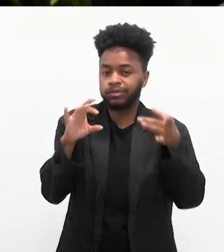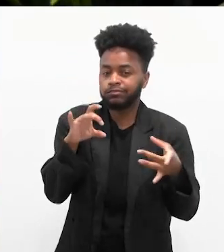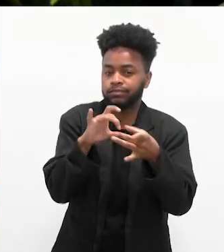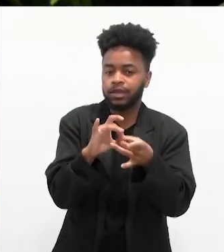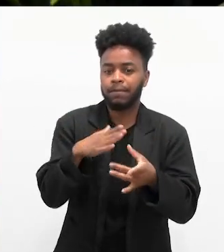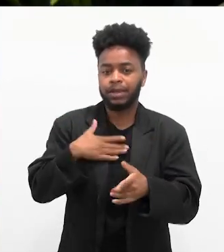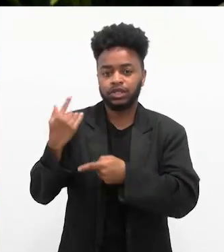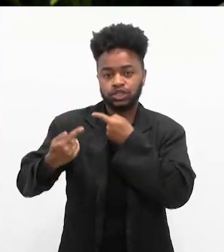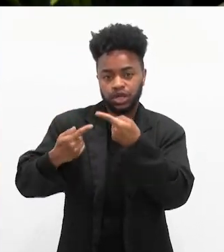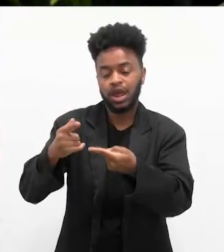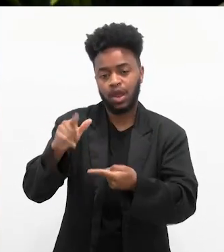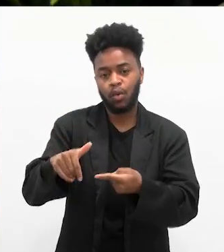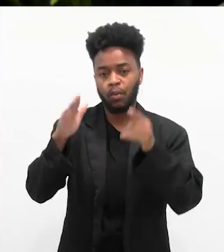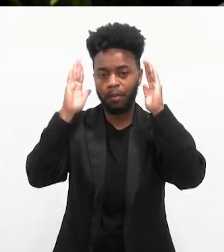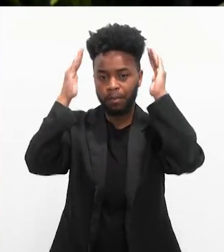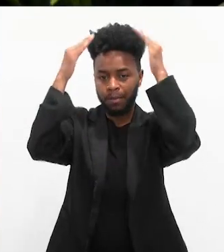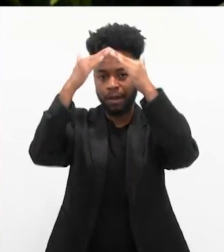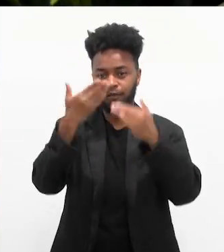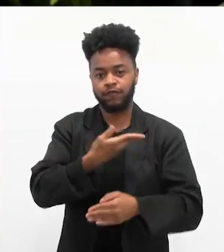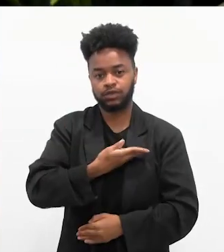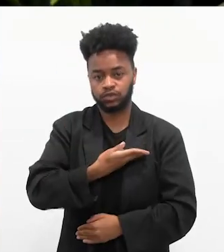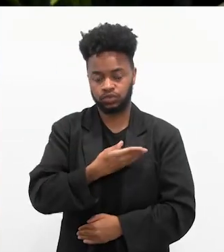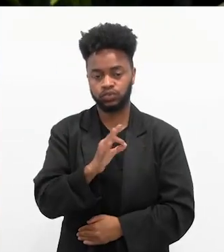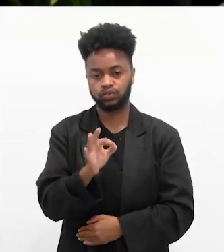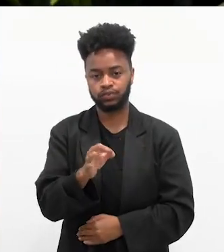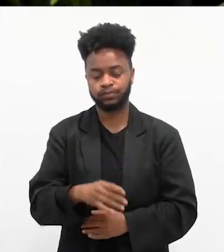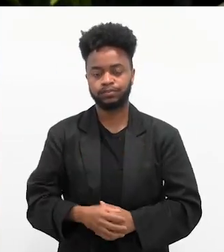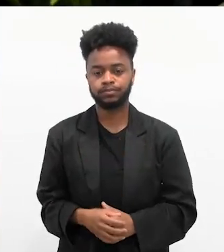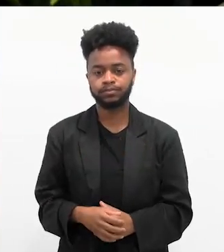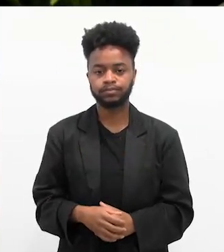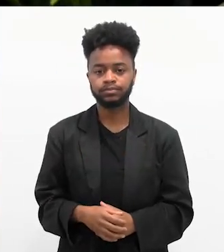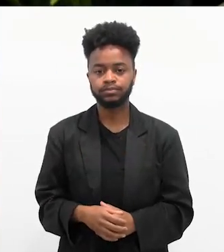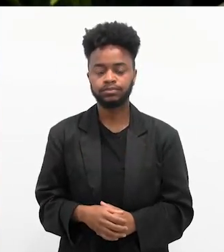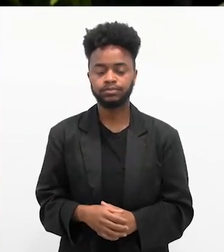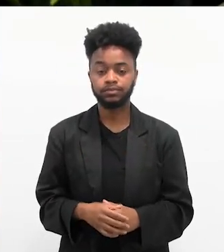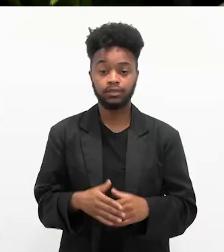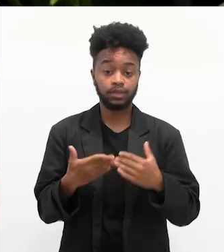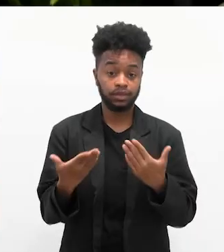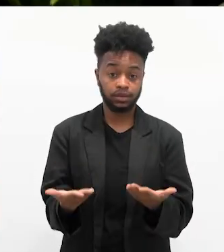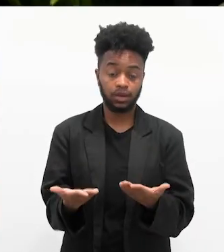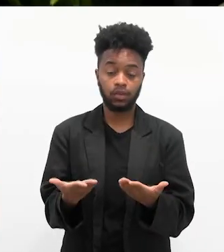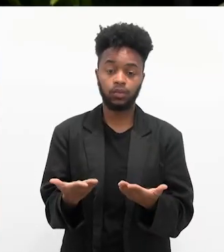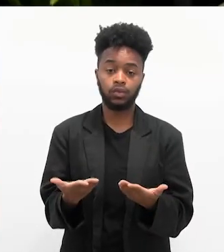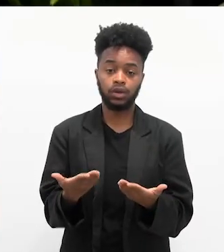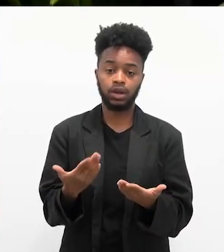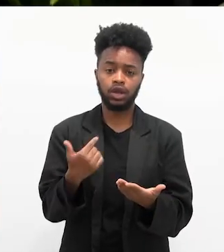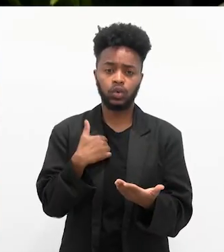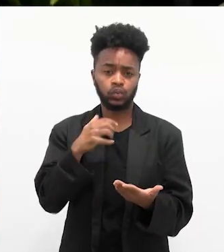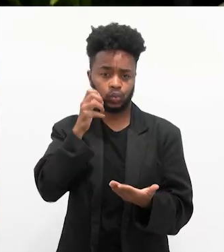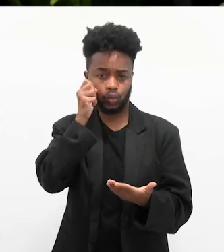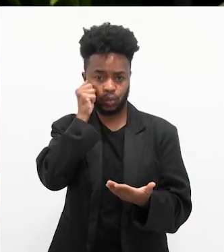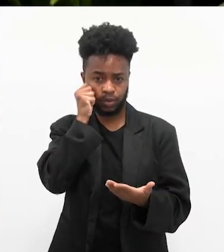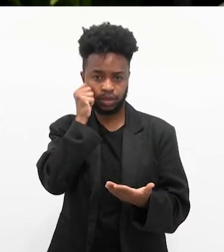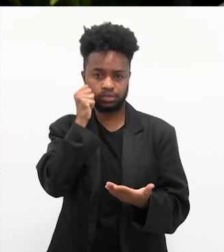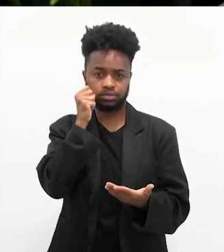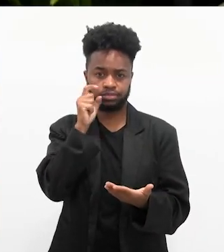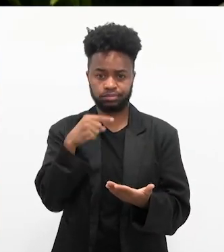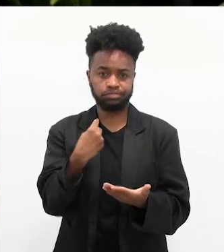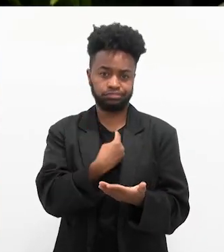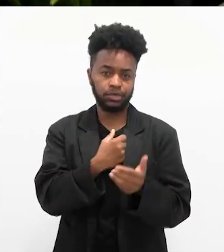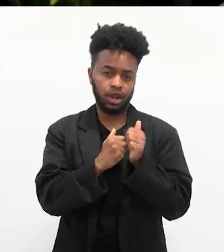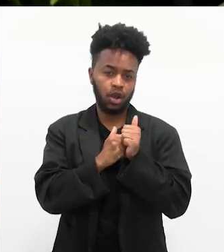minha geração, da minha juventude, é o Papa Francisco, foi o Papa Francisco. Então, eu